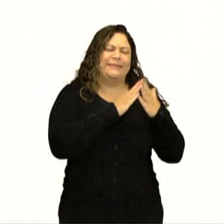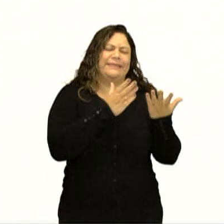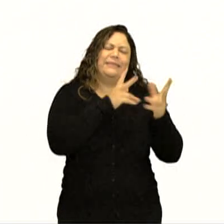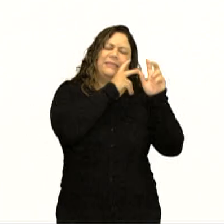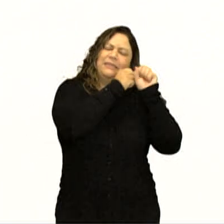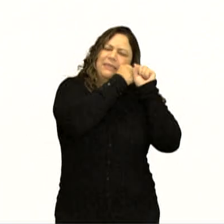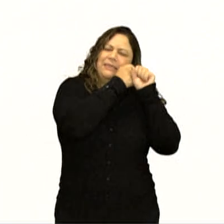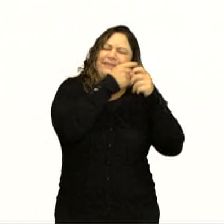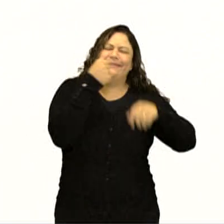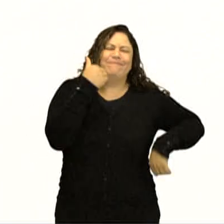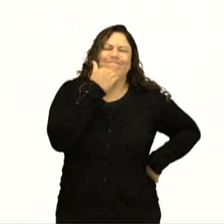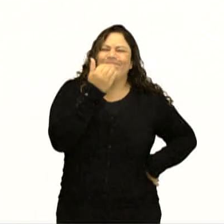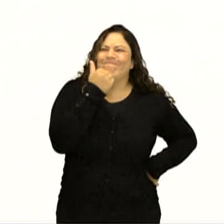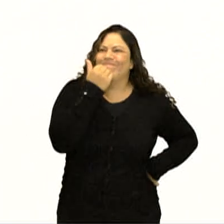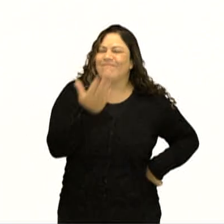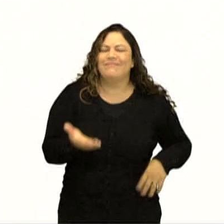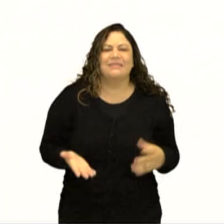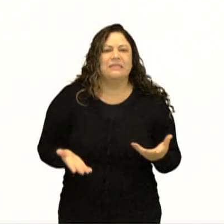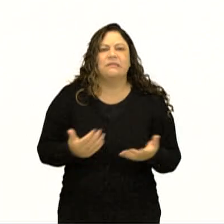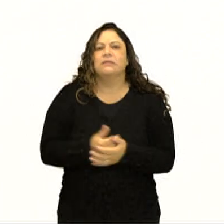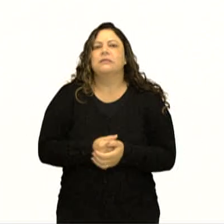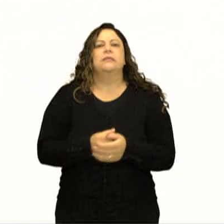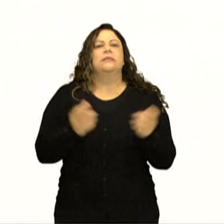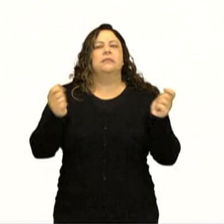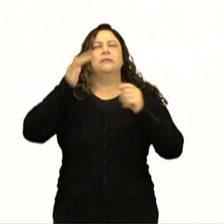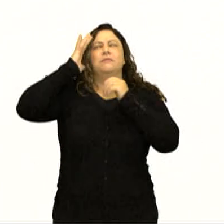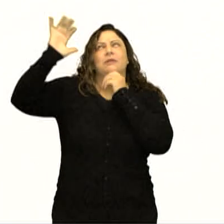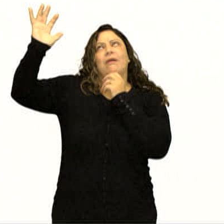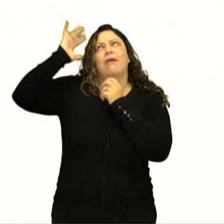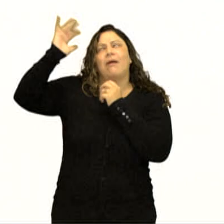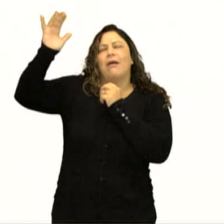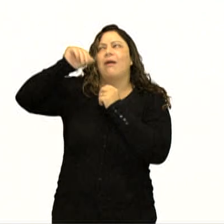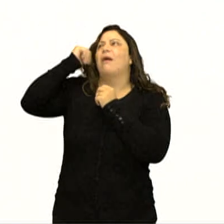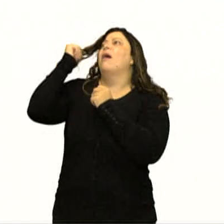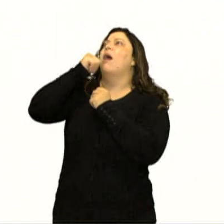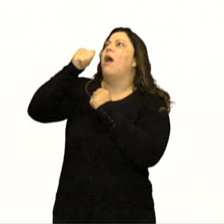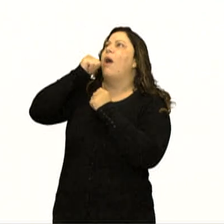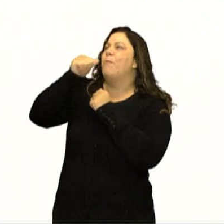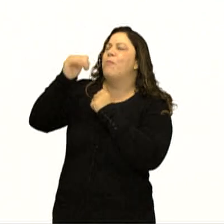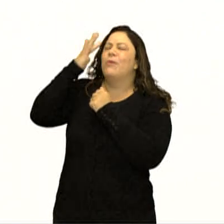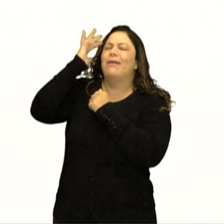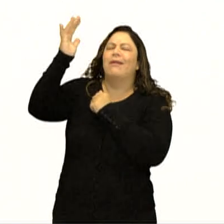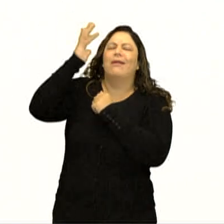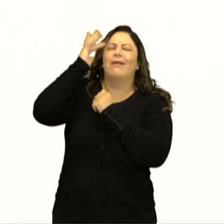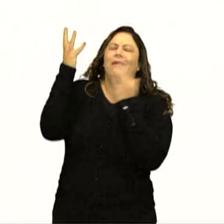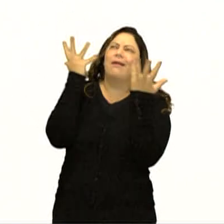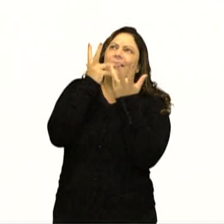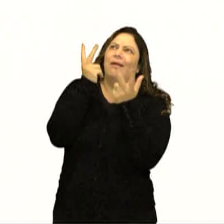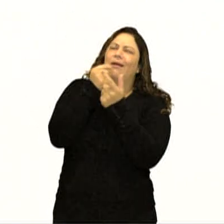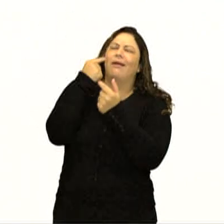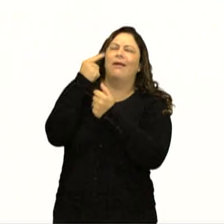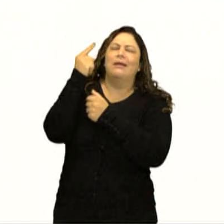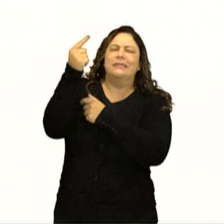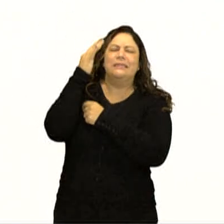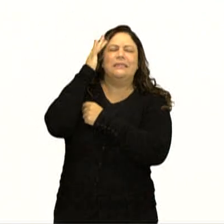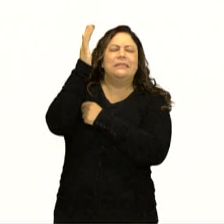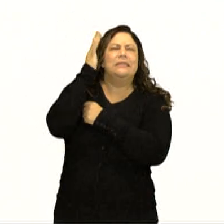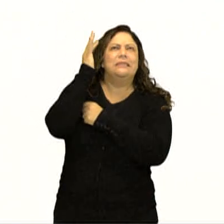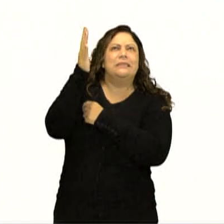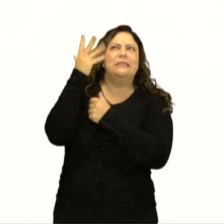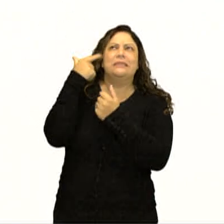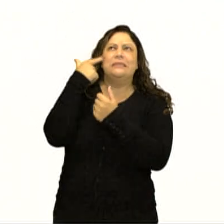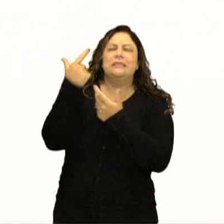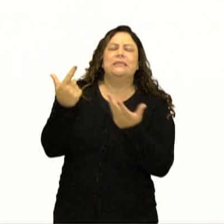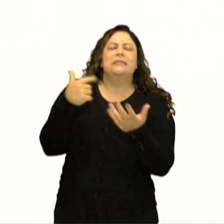pôde conciliar o sono. A imagem daquela mulher não lhe saía da mente. Rompia a aurora